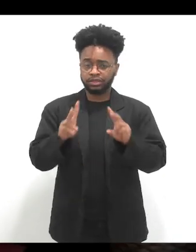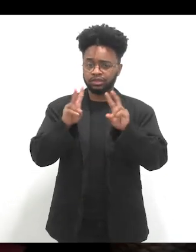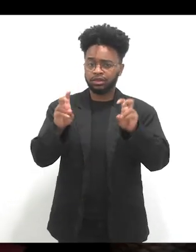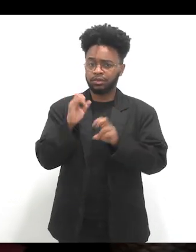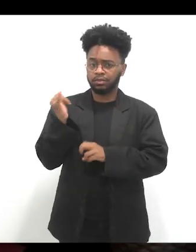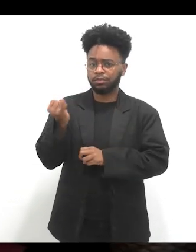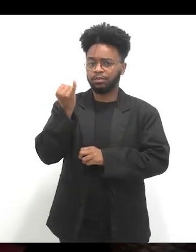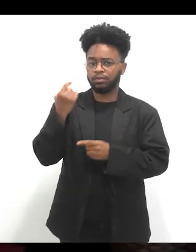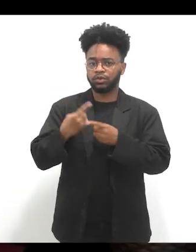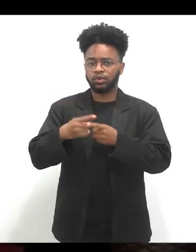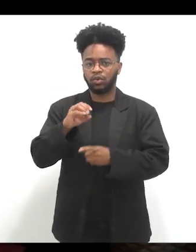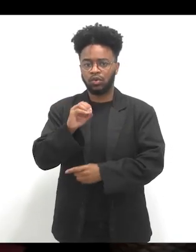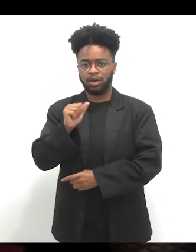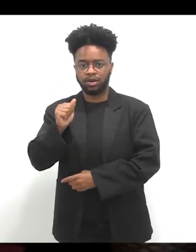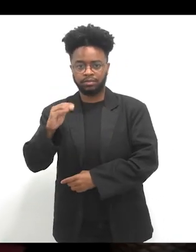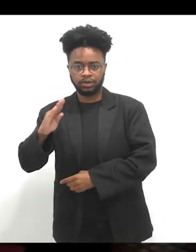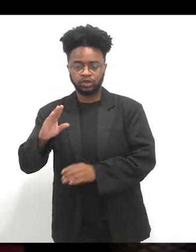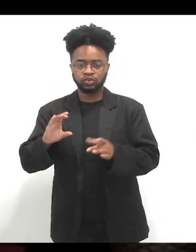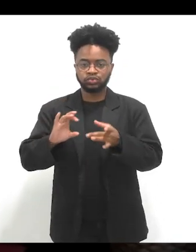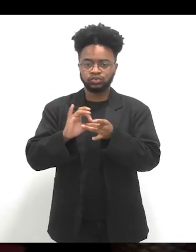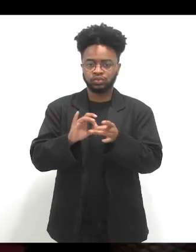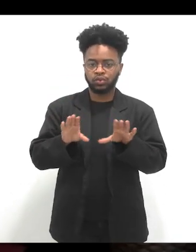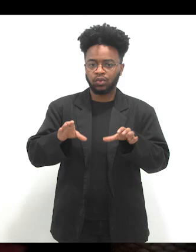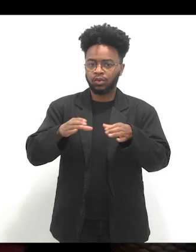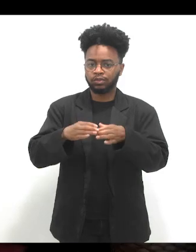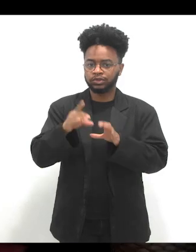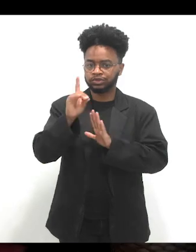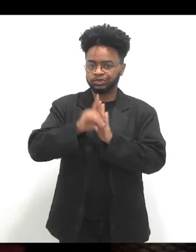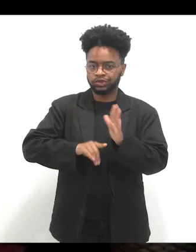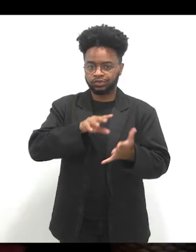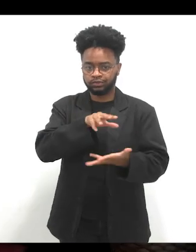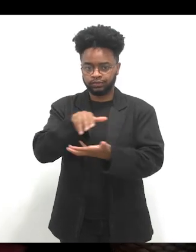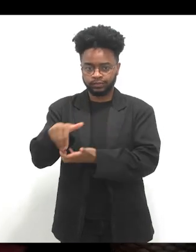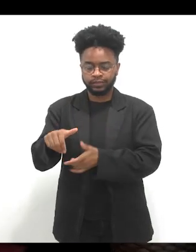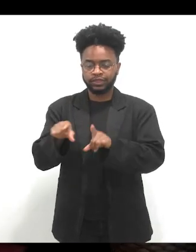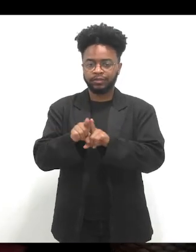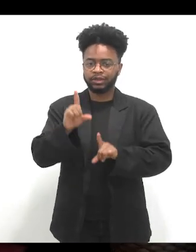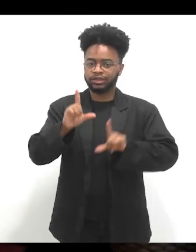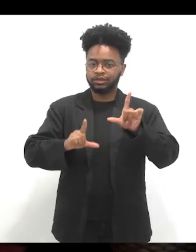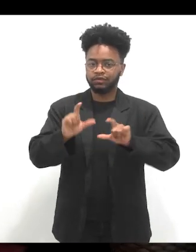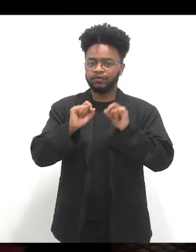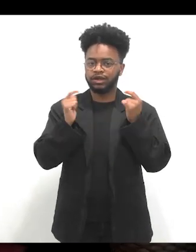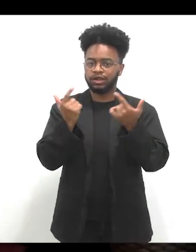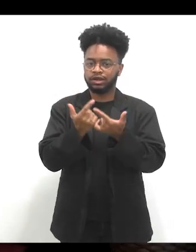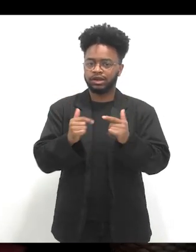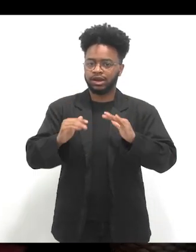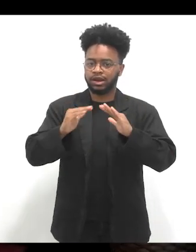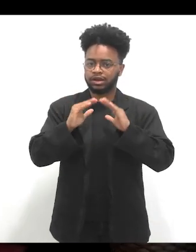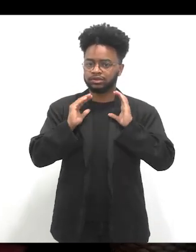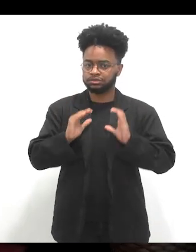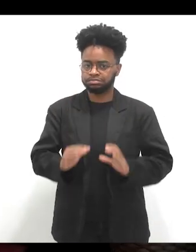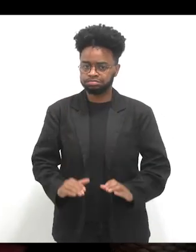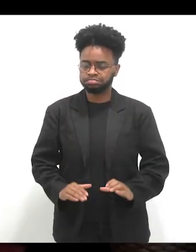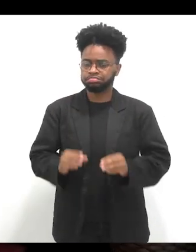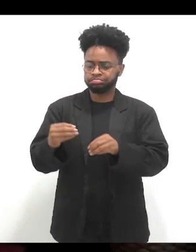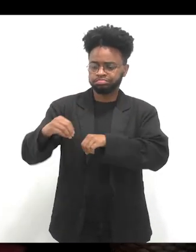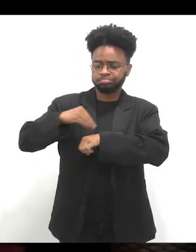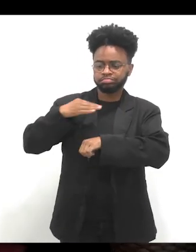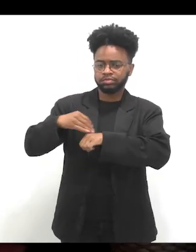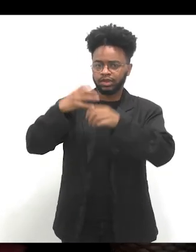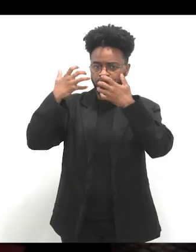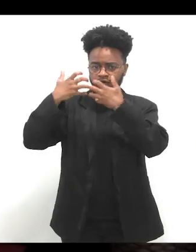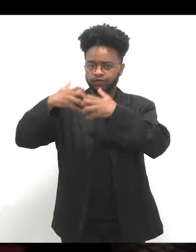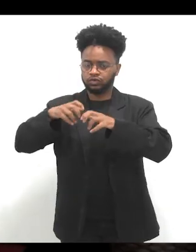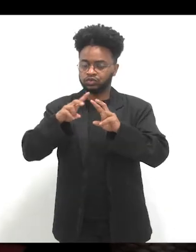importante que a OAB, através da Comissão de Direito Internacional e a TV Alerj, a Casa da Cidadania, traz para nós refletirmos